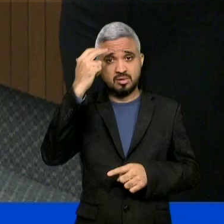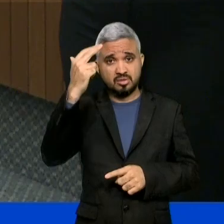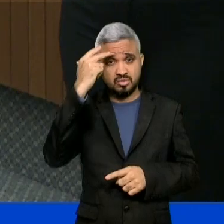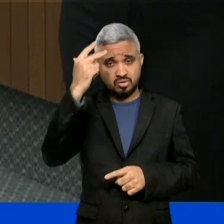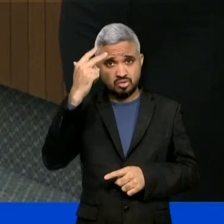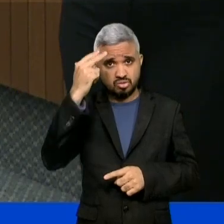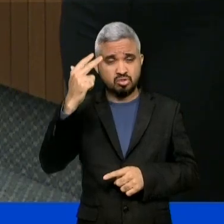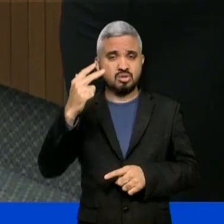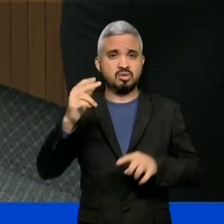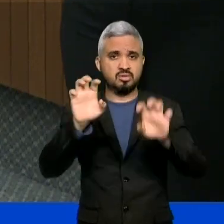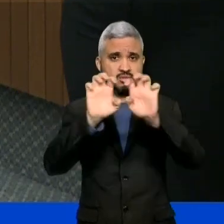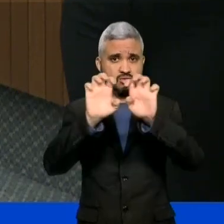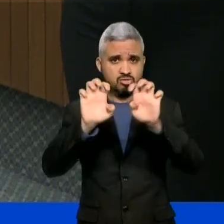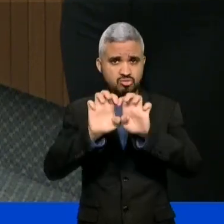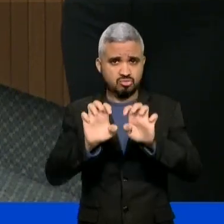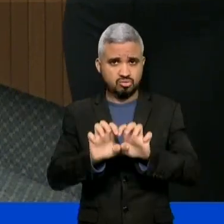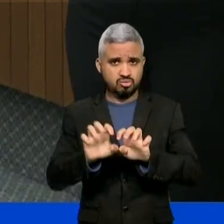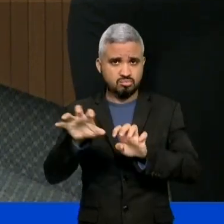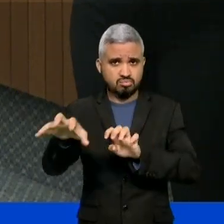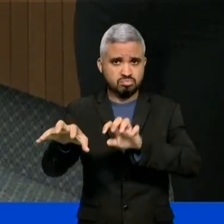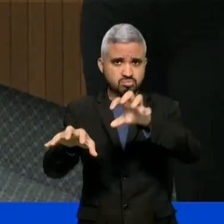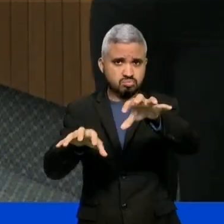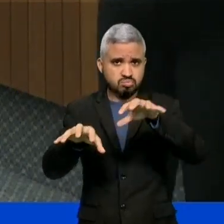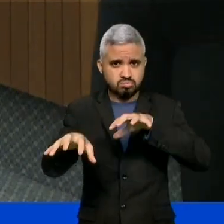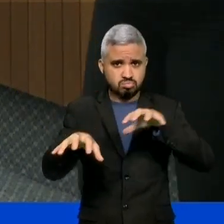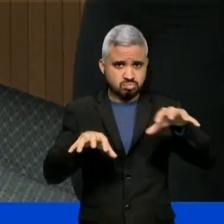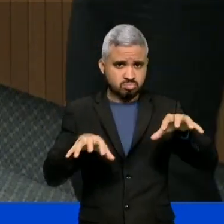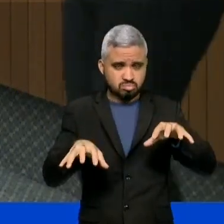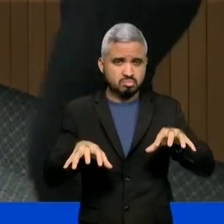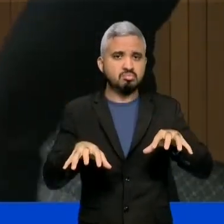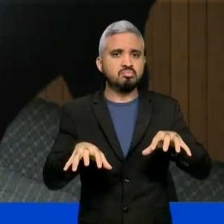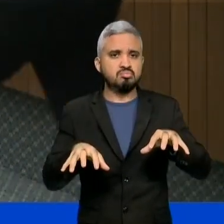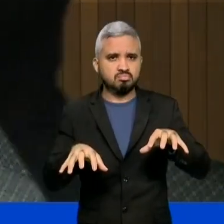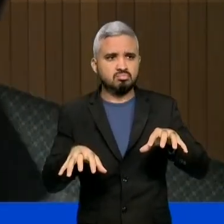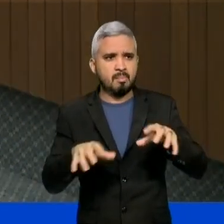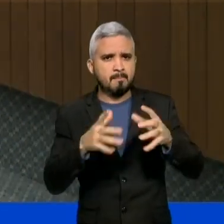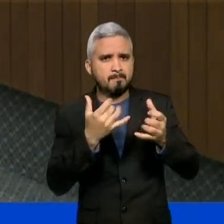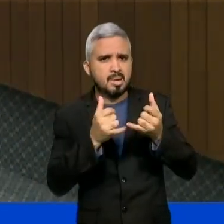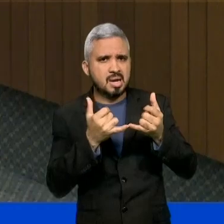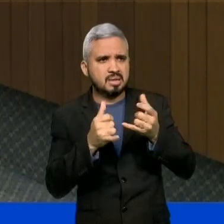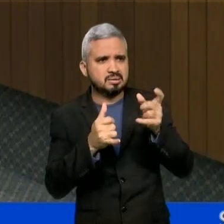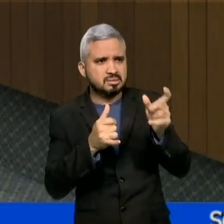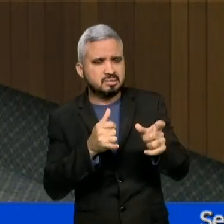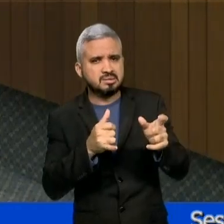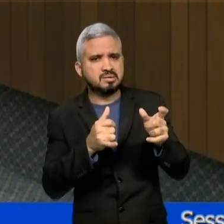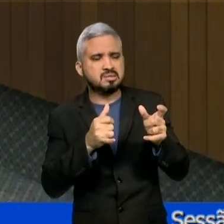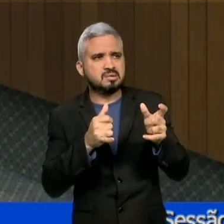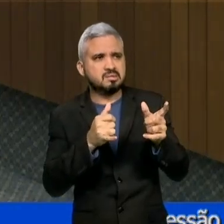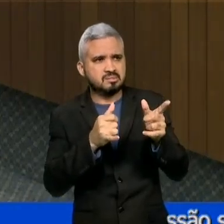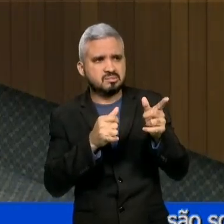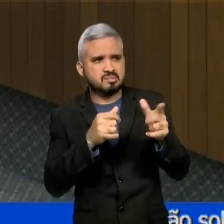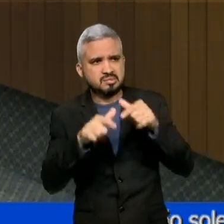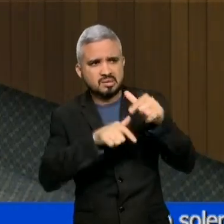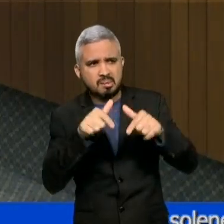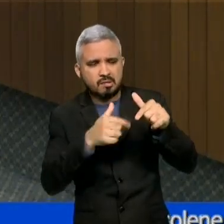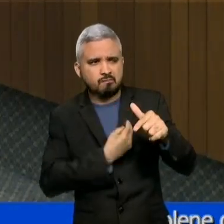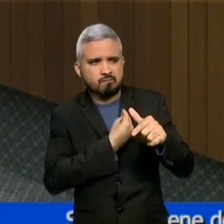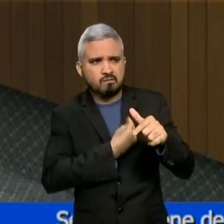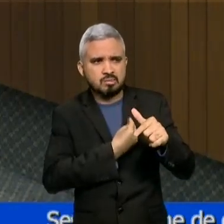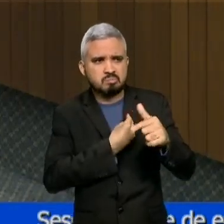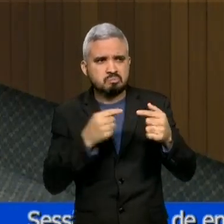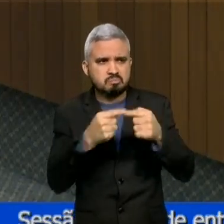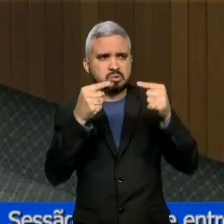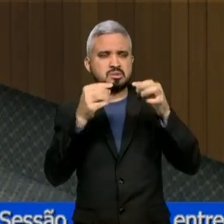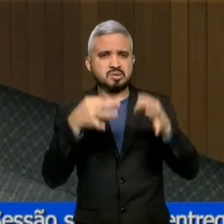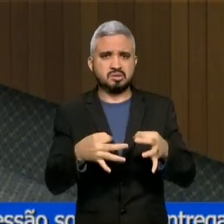Porque você, por onde passou, deixou o seu legado de serviço público bem prestado para o estado do Maranhão. O governador Carlos Brandão acerta em cheio quando